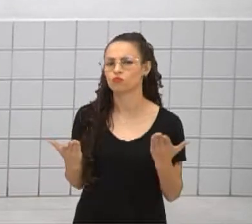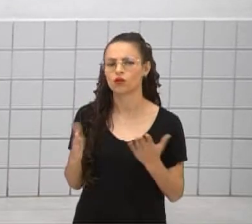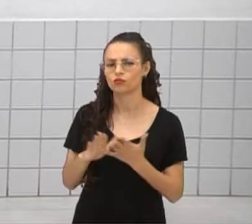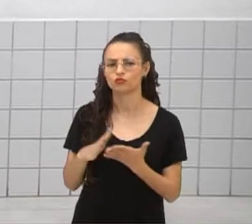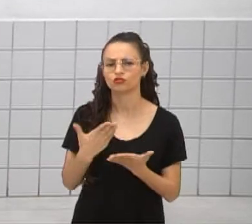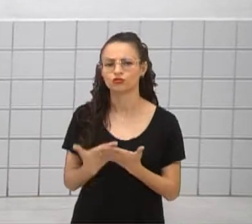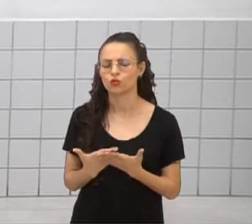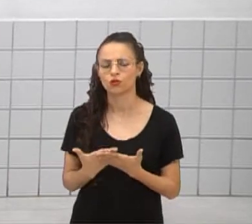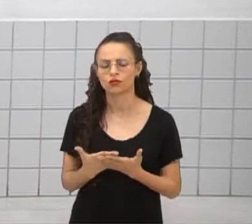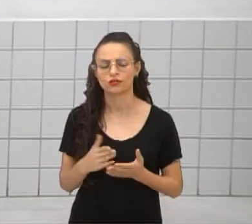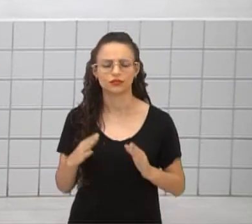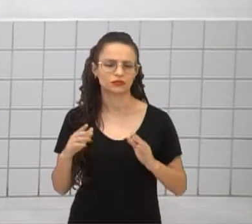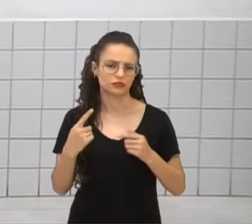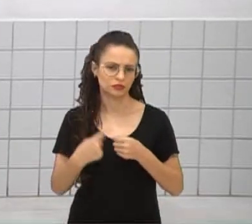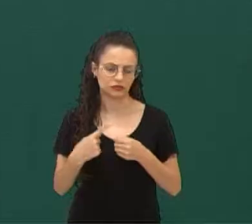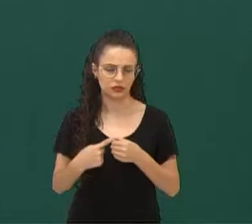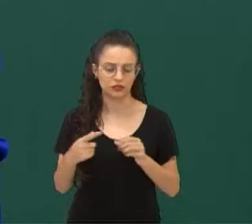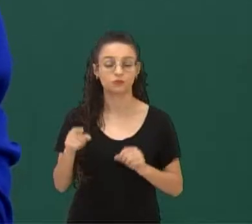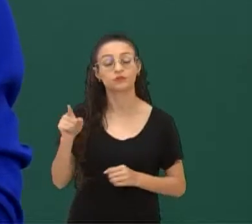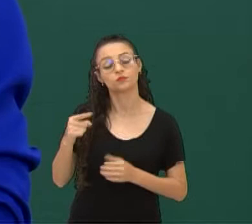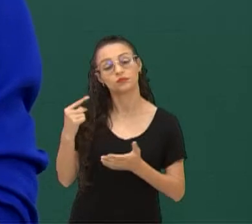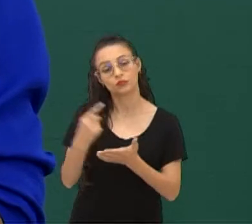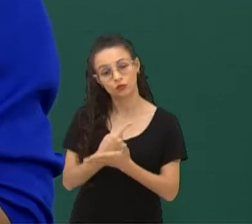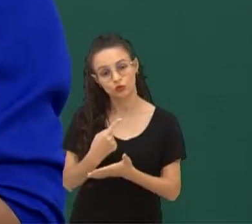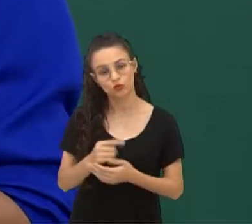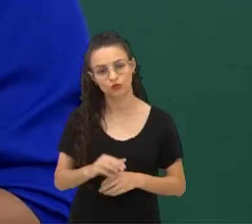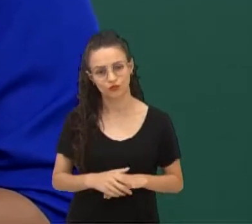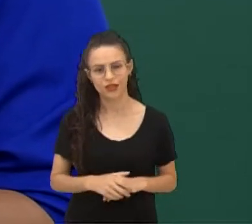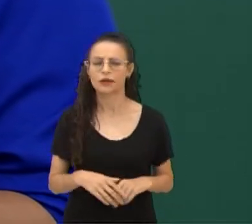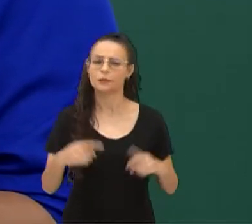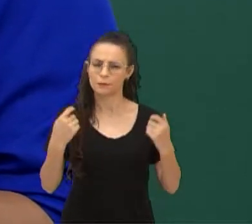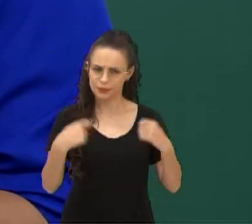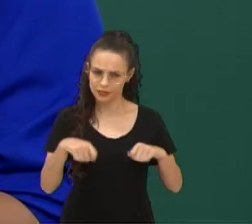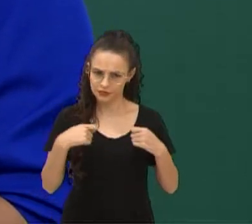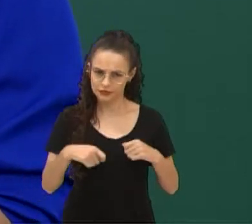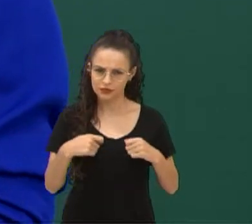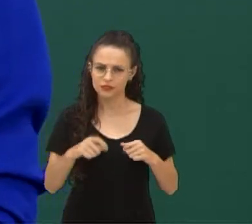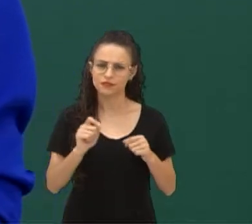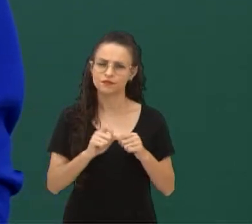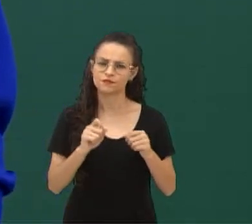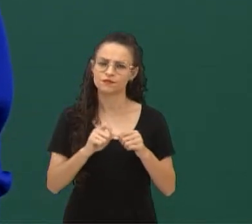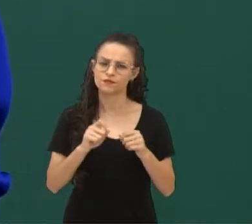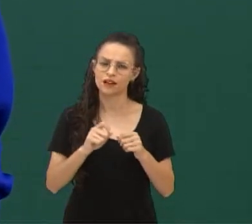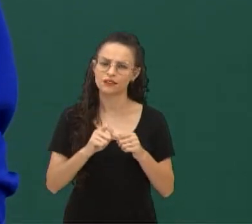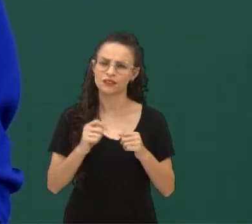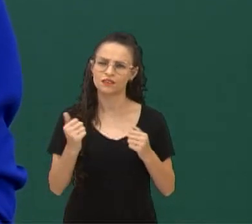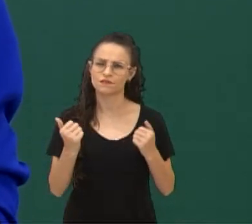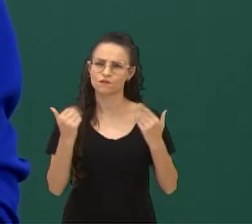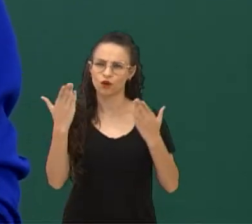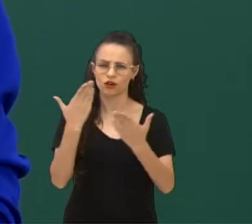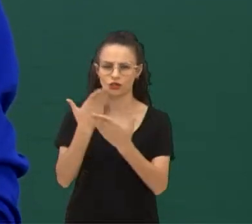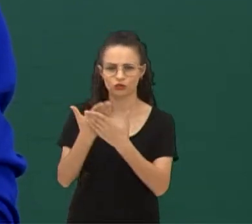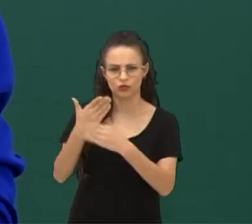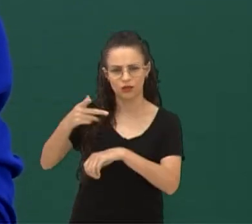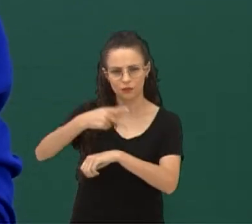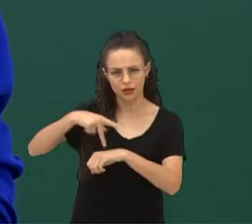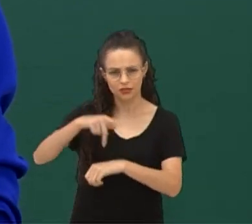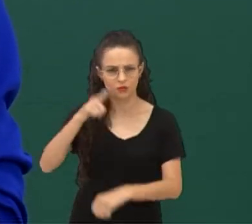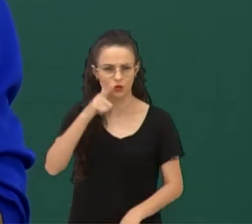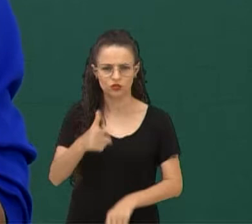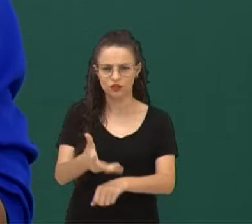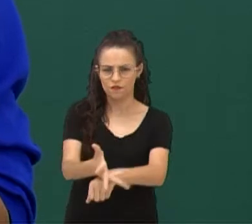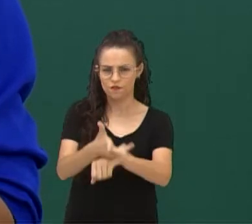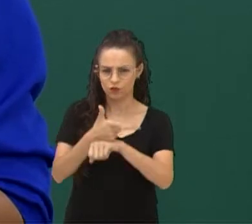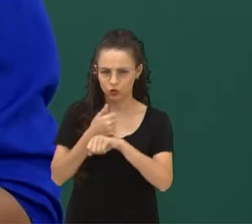escola onde que ele é Tá mas ele perguntou assim olha é necessário fazer um intercâmbio para ficar fluente em